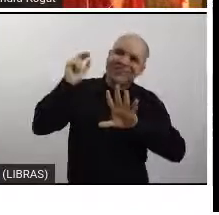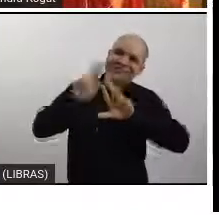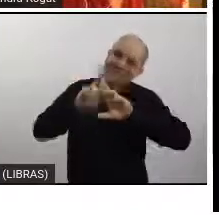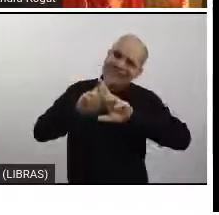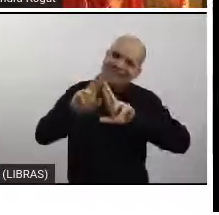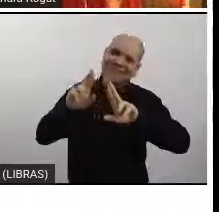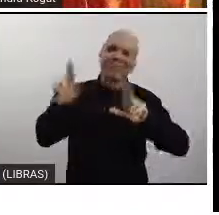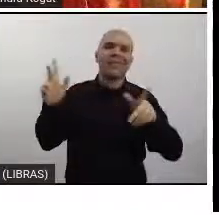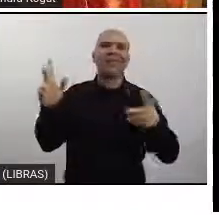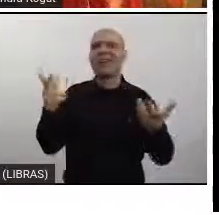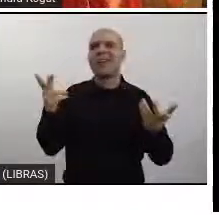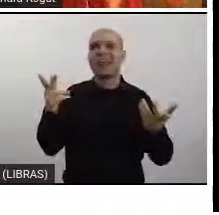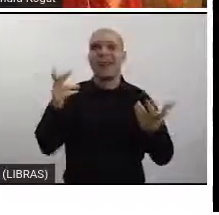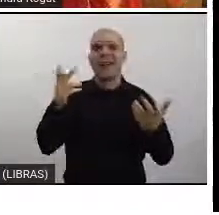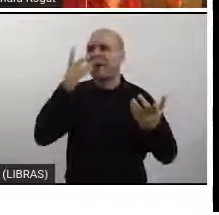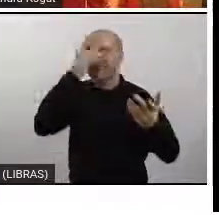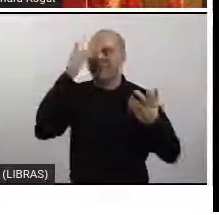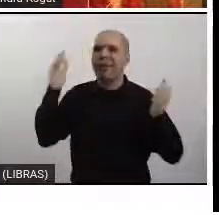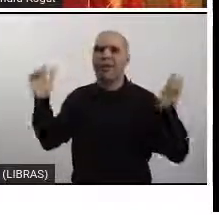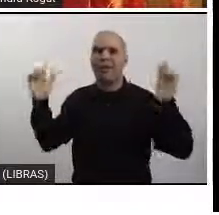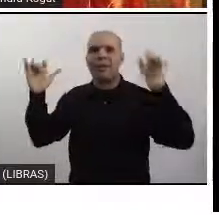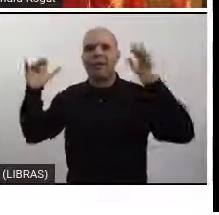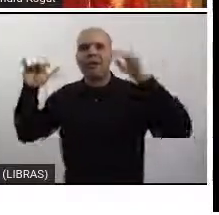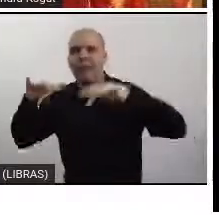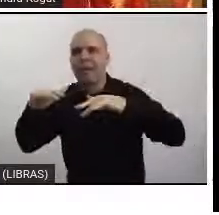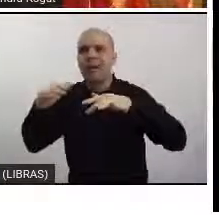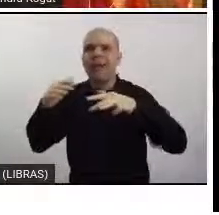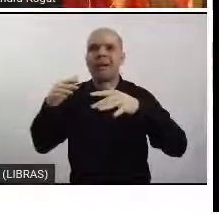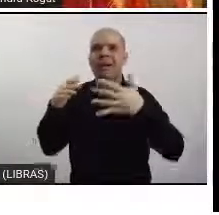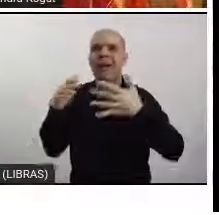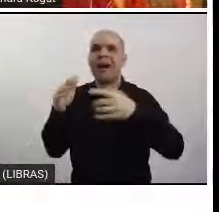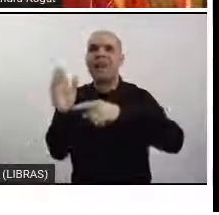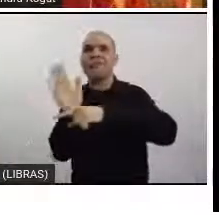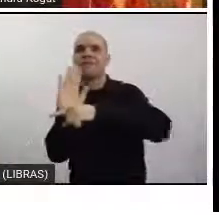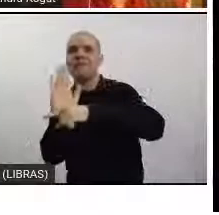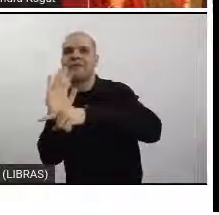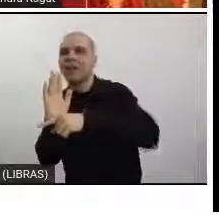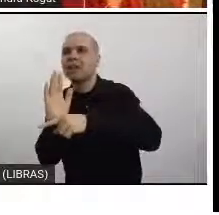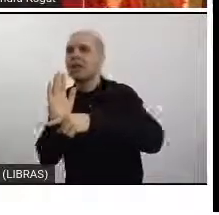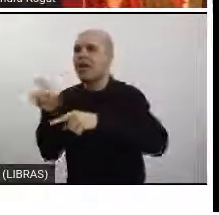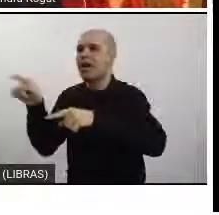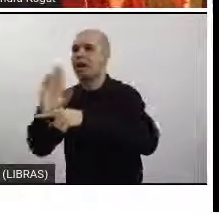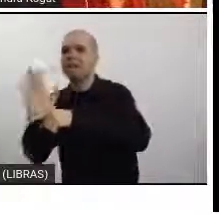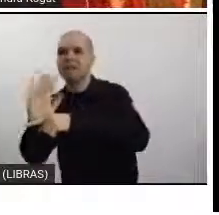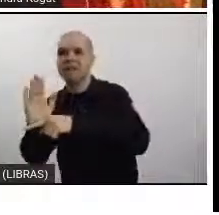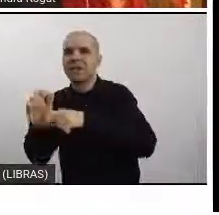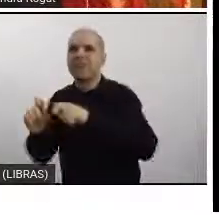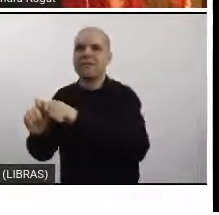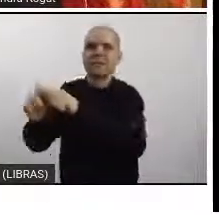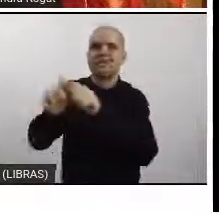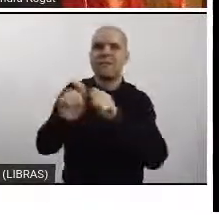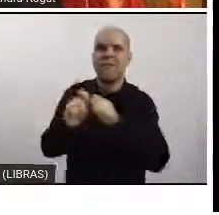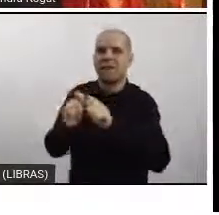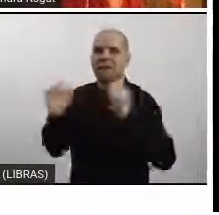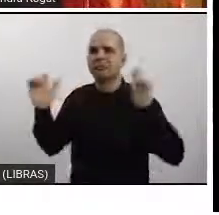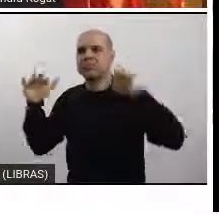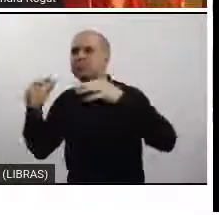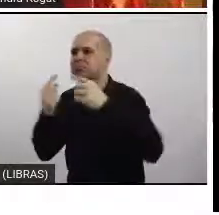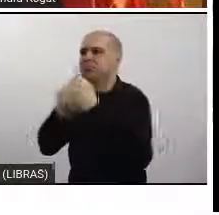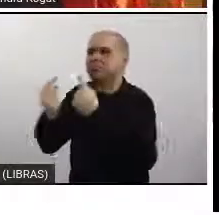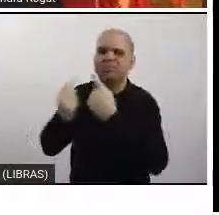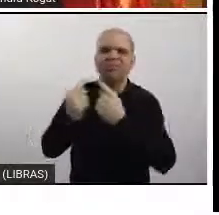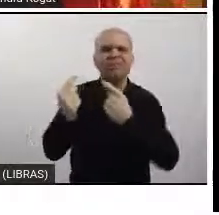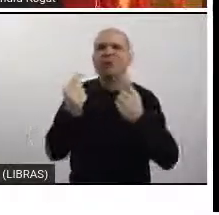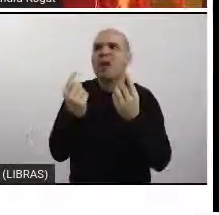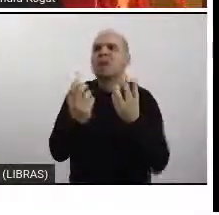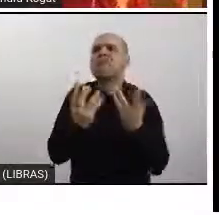muito festival. Esse vídeo, eu me lembro que ele foi para o Salão Nacional de Artes Plásticas. Era um lugar onde você